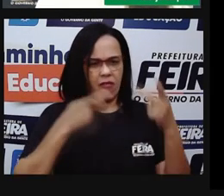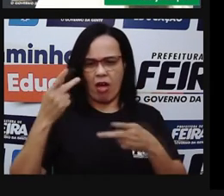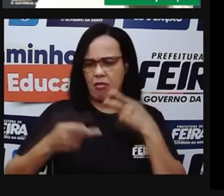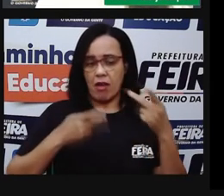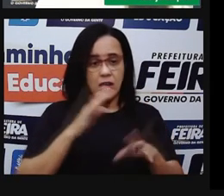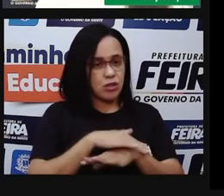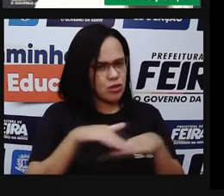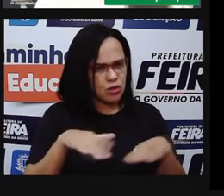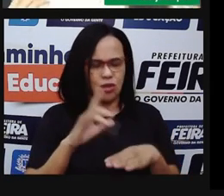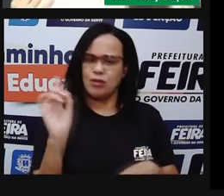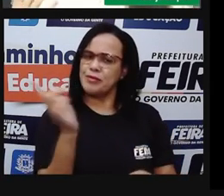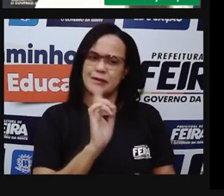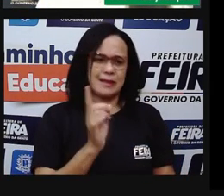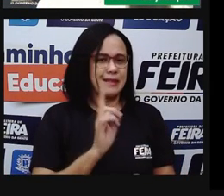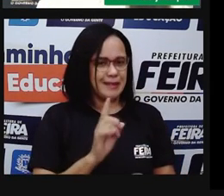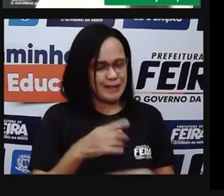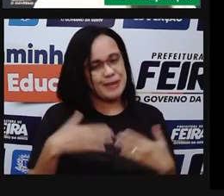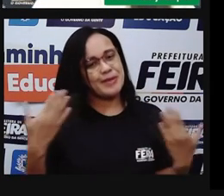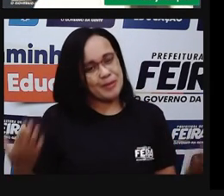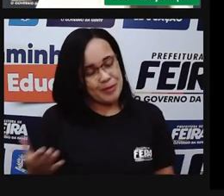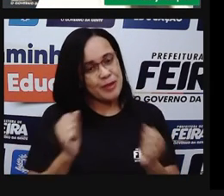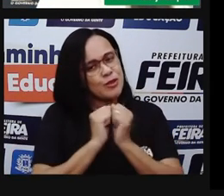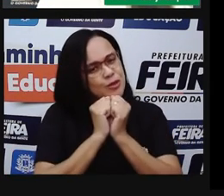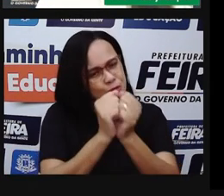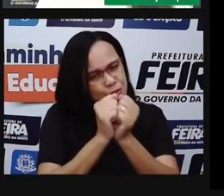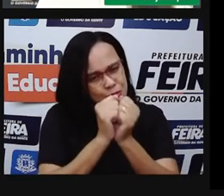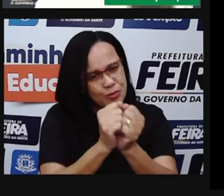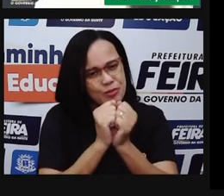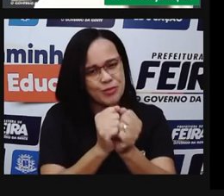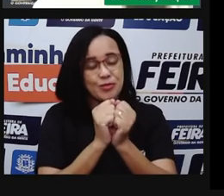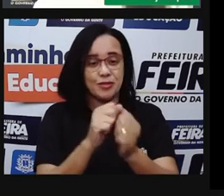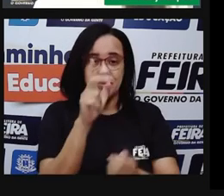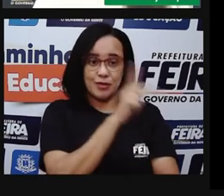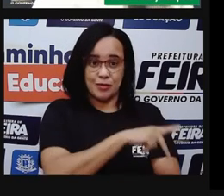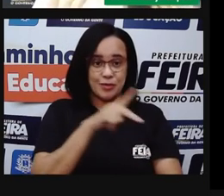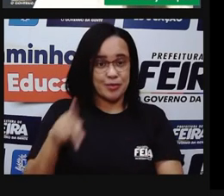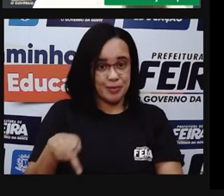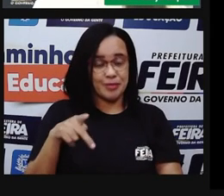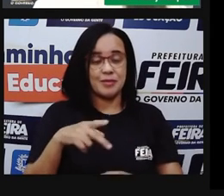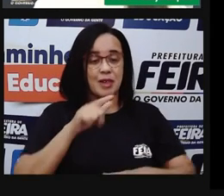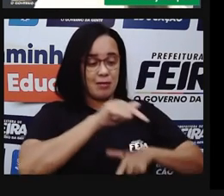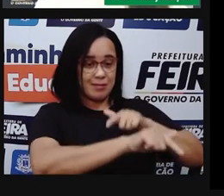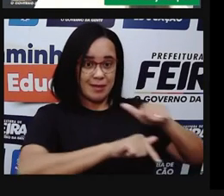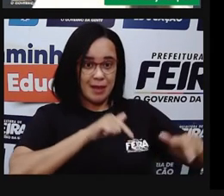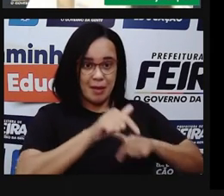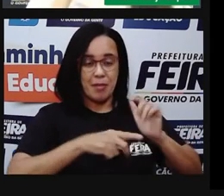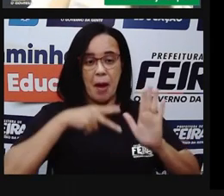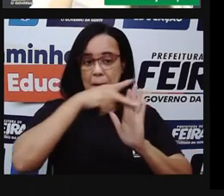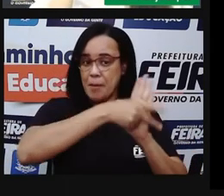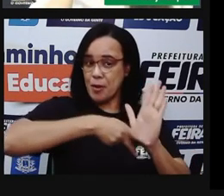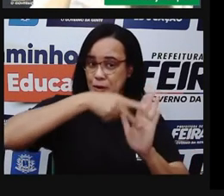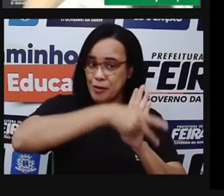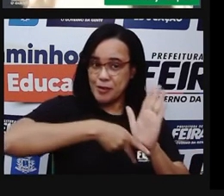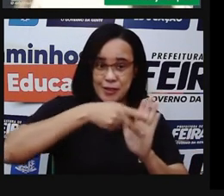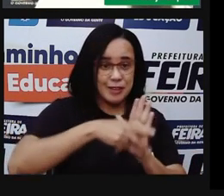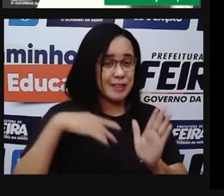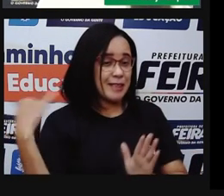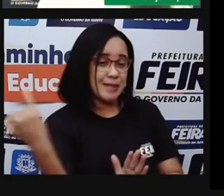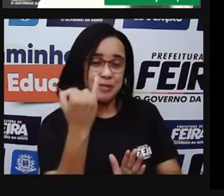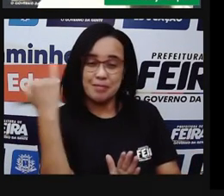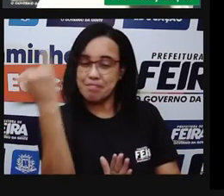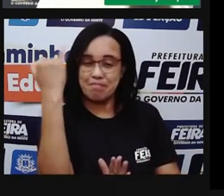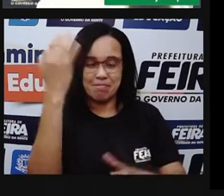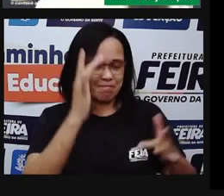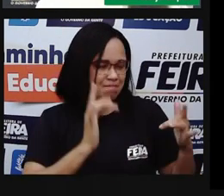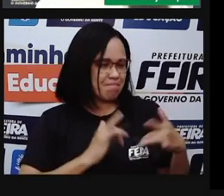comigo nesse projeto, venha comigo nesse trabalho que nós estamos fazendo com muita dedicação. Então, não deixem passar